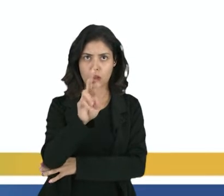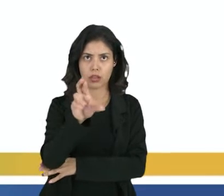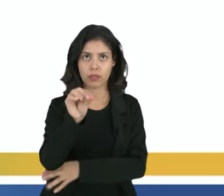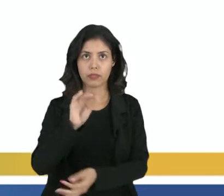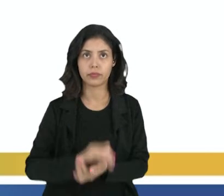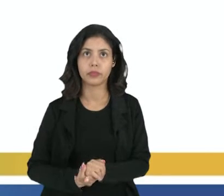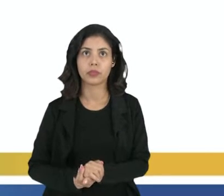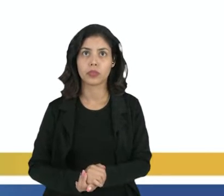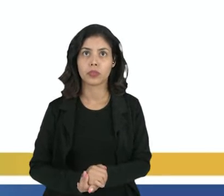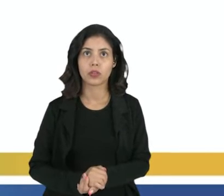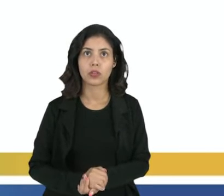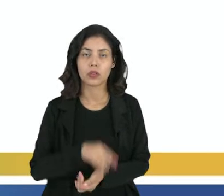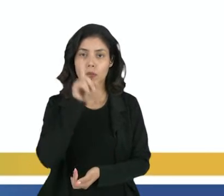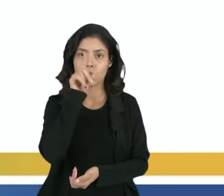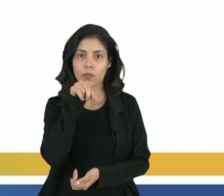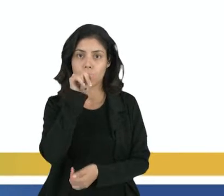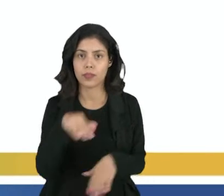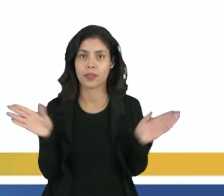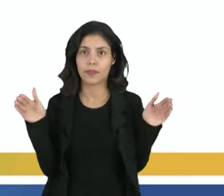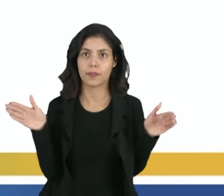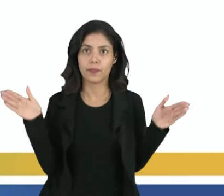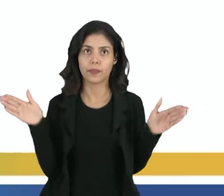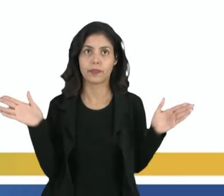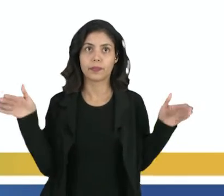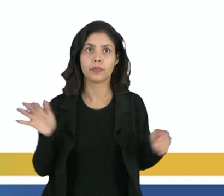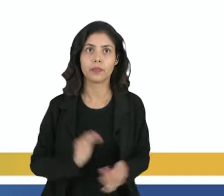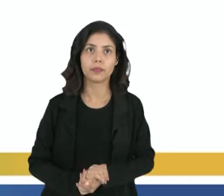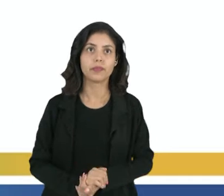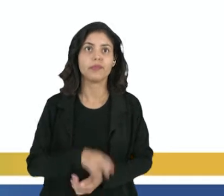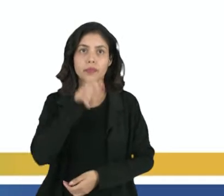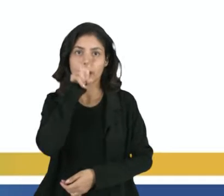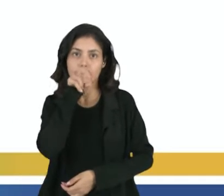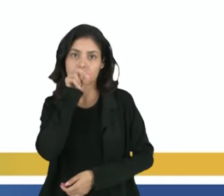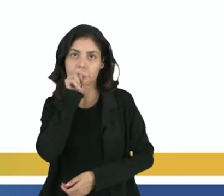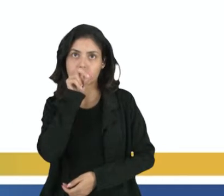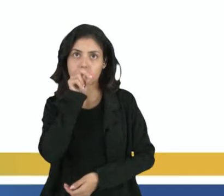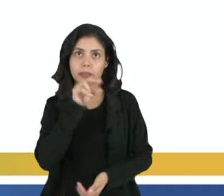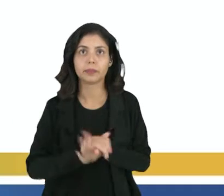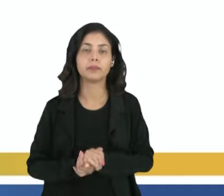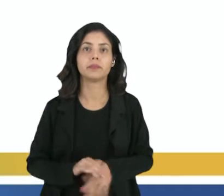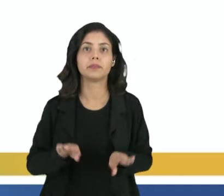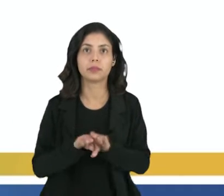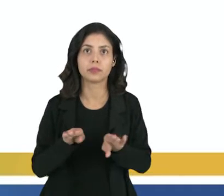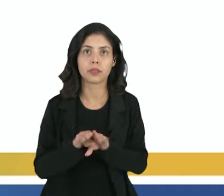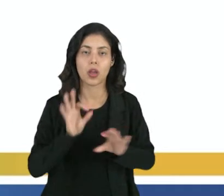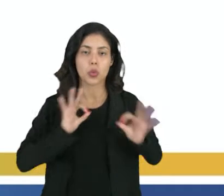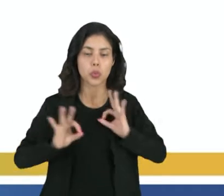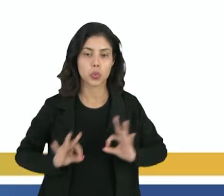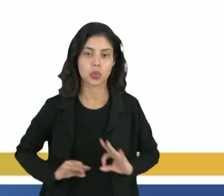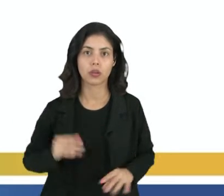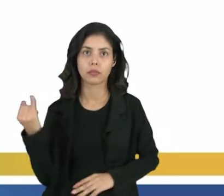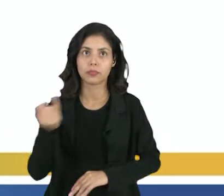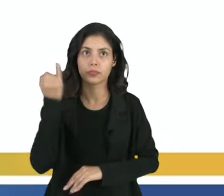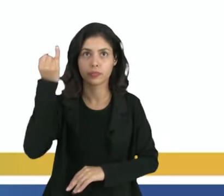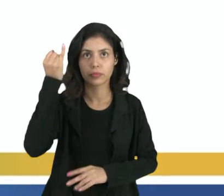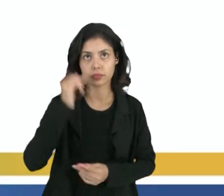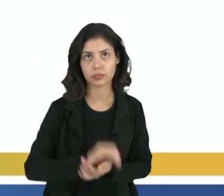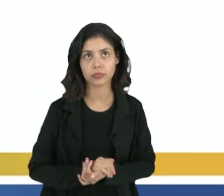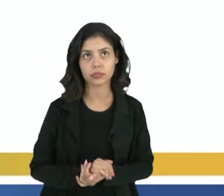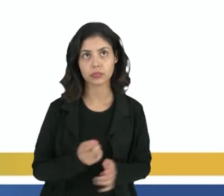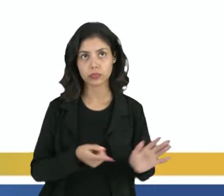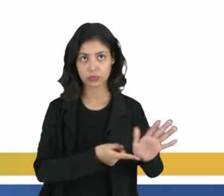cascavel, temos o boto cor-de-rosa, a capivara, a onça-pintada. Então, esses são os